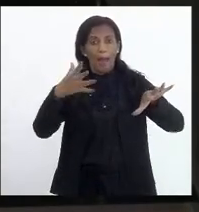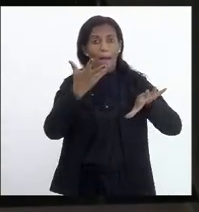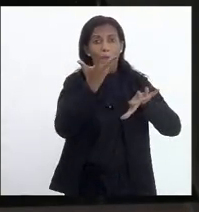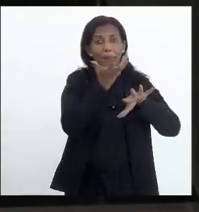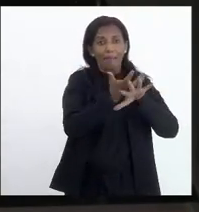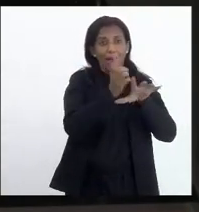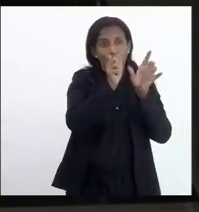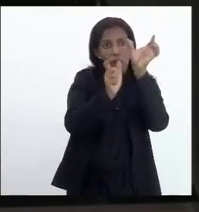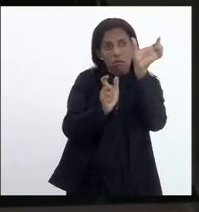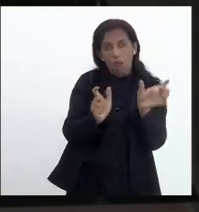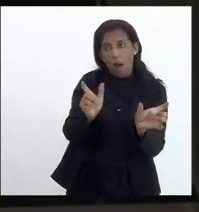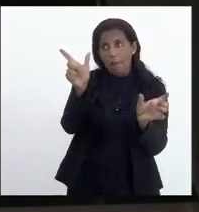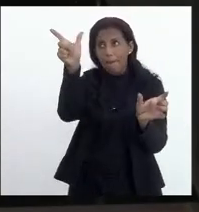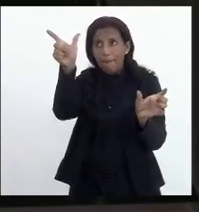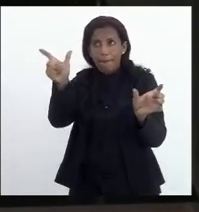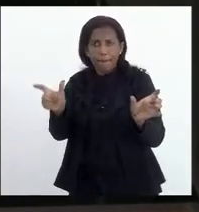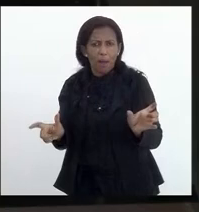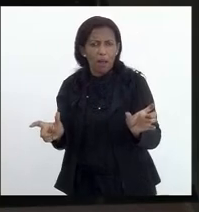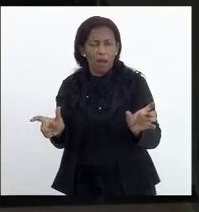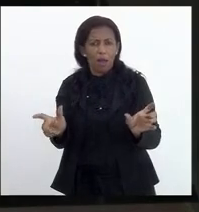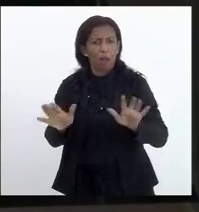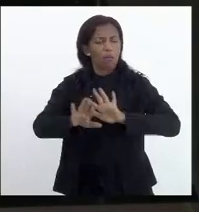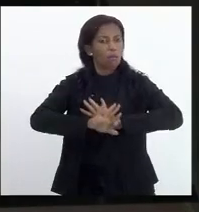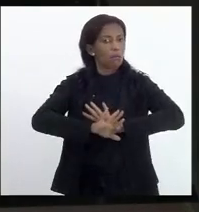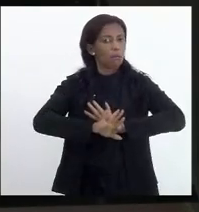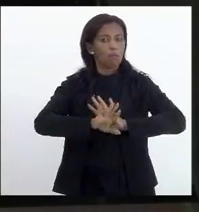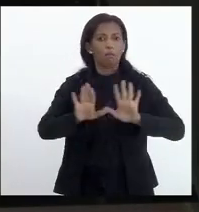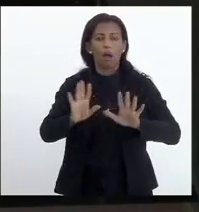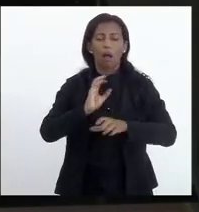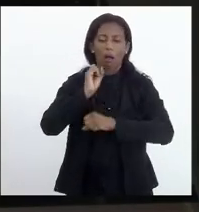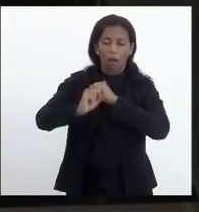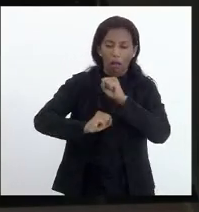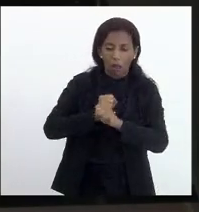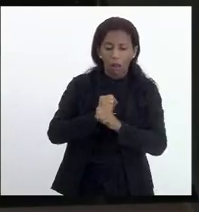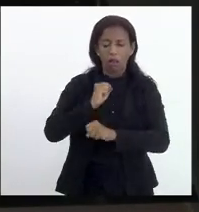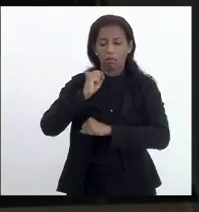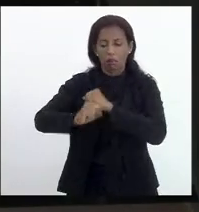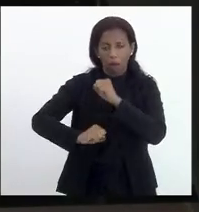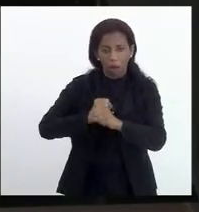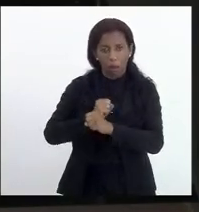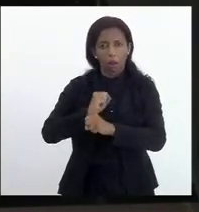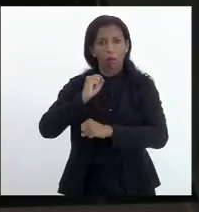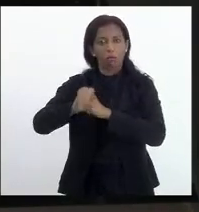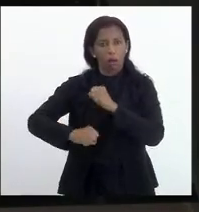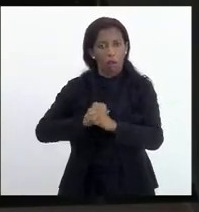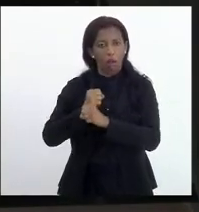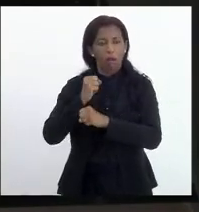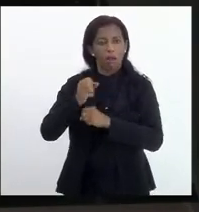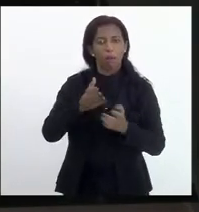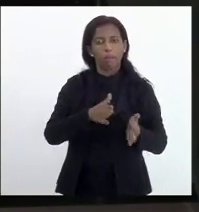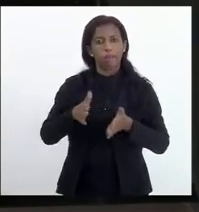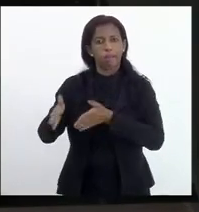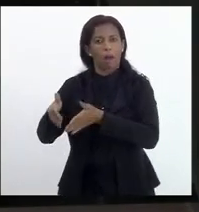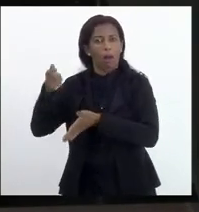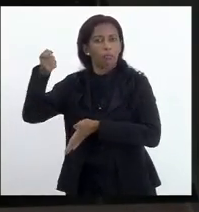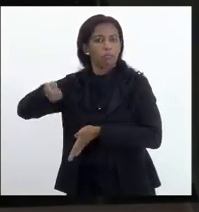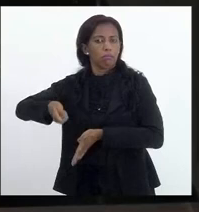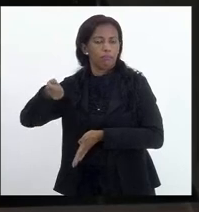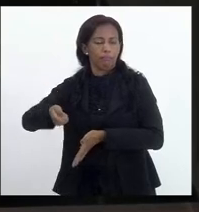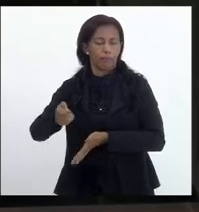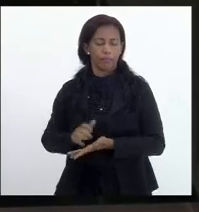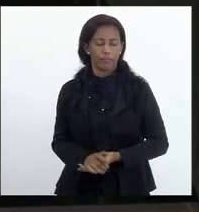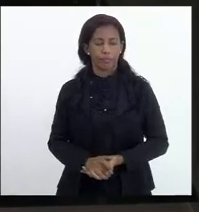matéria para que não fique mais, ano a ano, ao talante do tribunal. E volto a